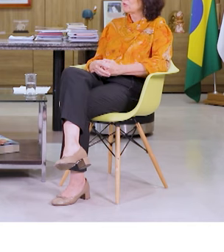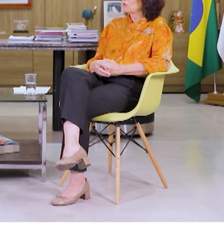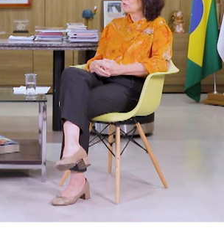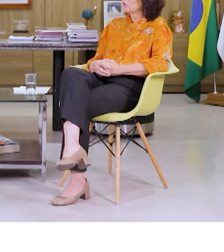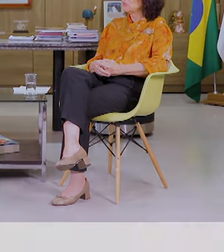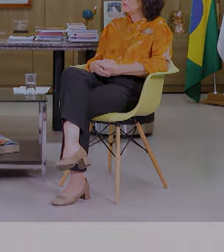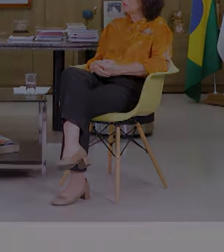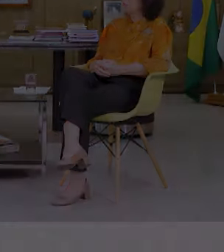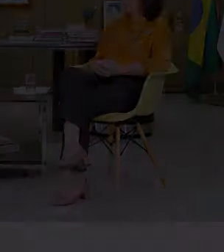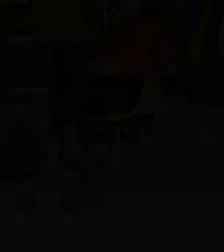Legenda